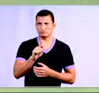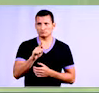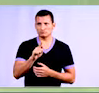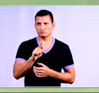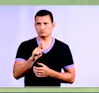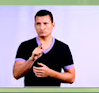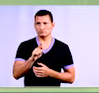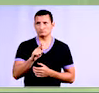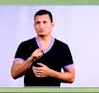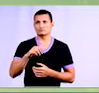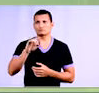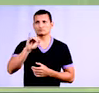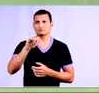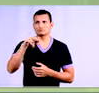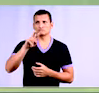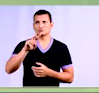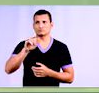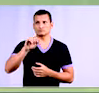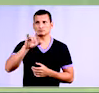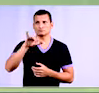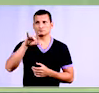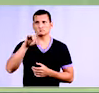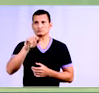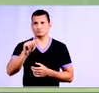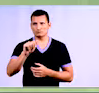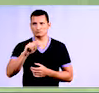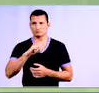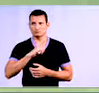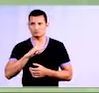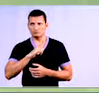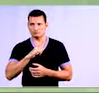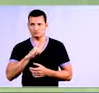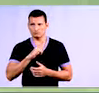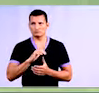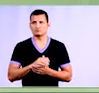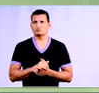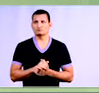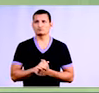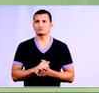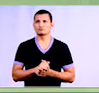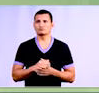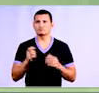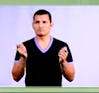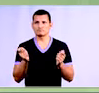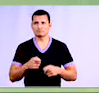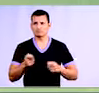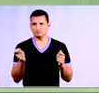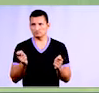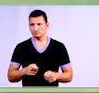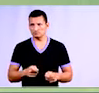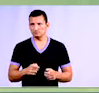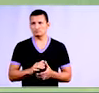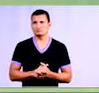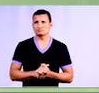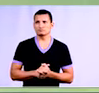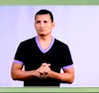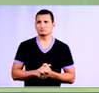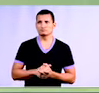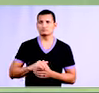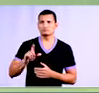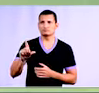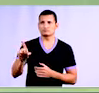da página inválida têm grande possibilidade de serem